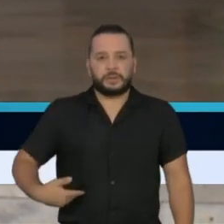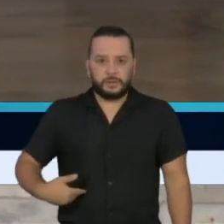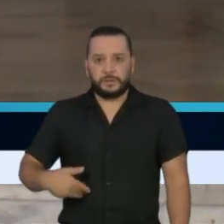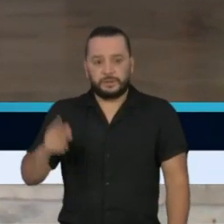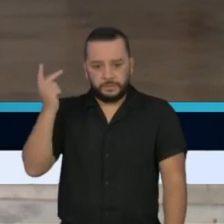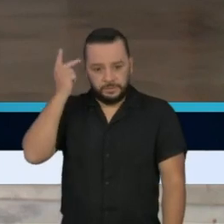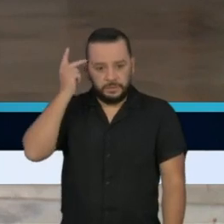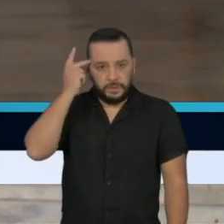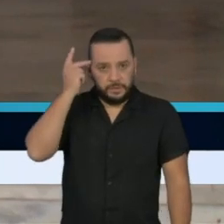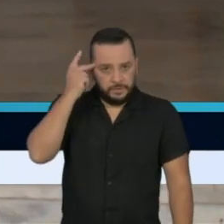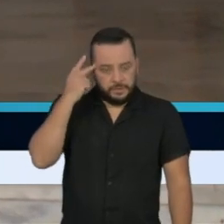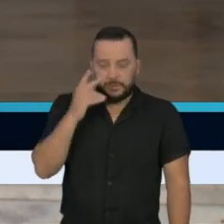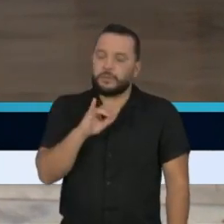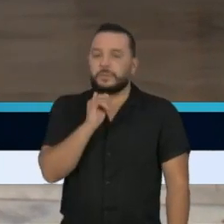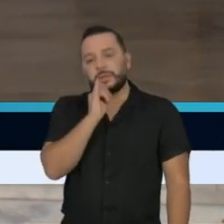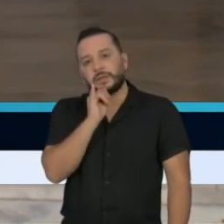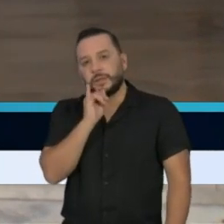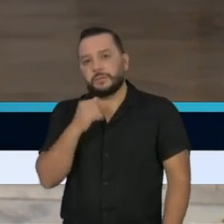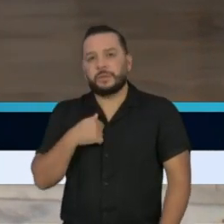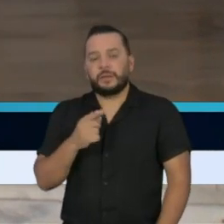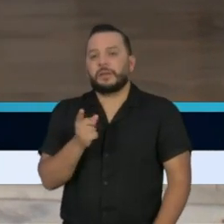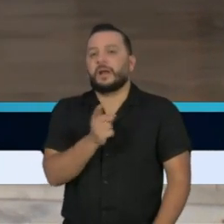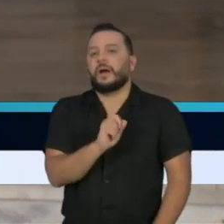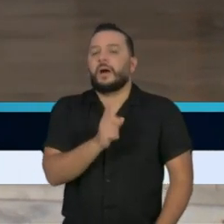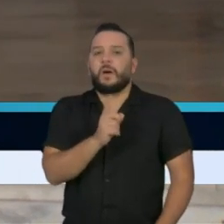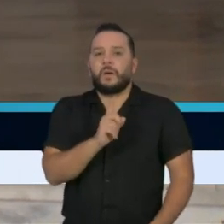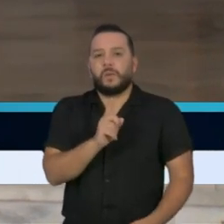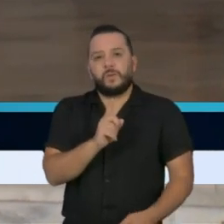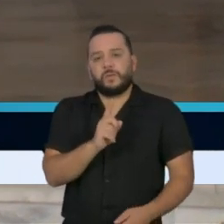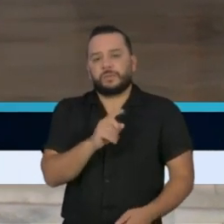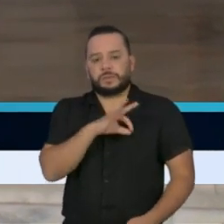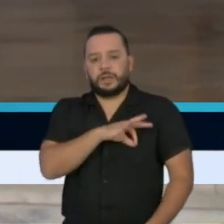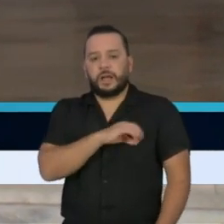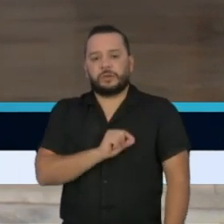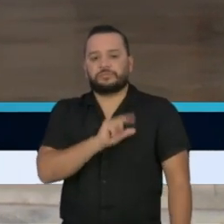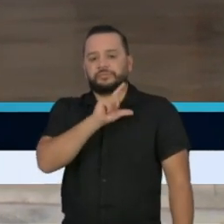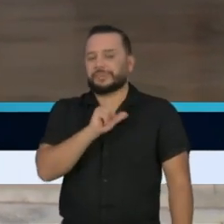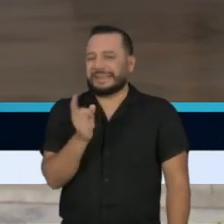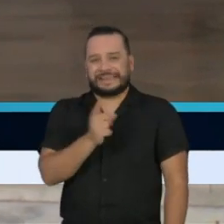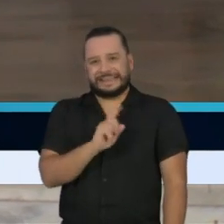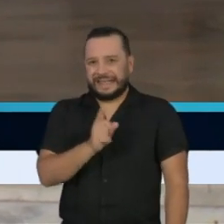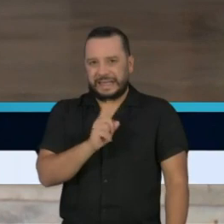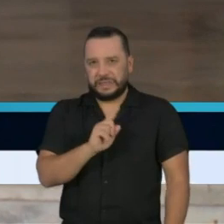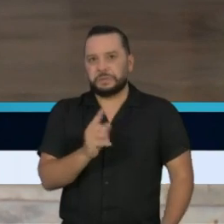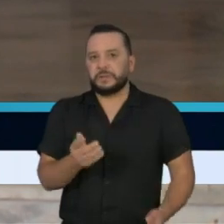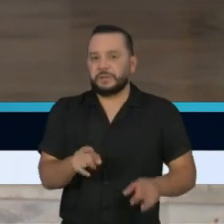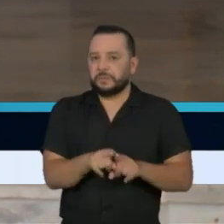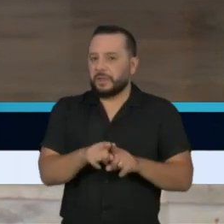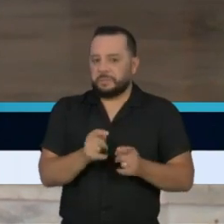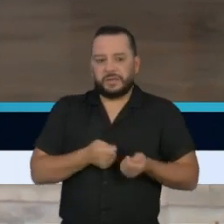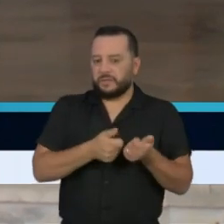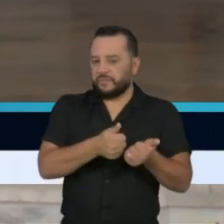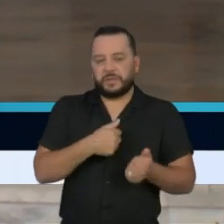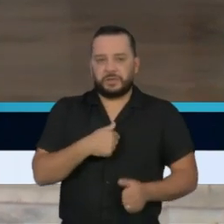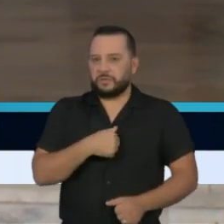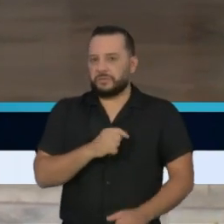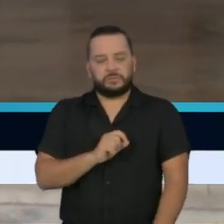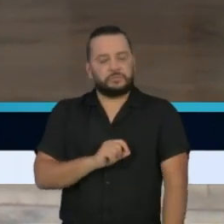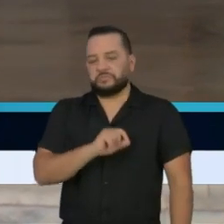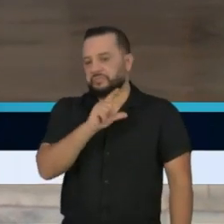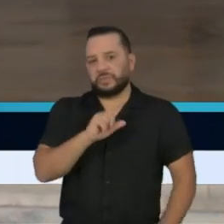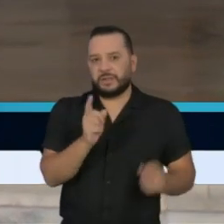não aumento de salários, o congelamento da bonificação, foi tomada. A partir de agora, qualquer decisão de redução